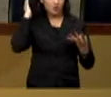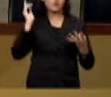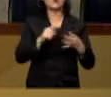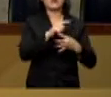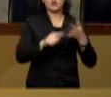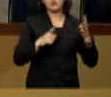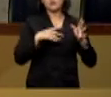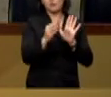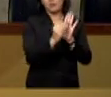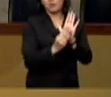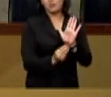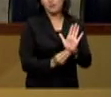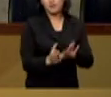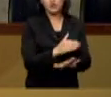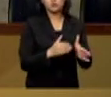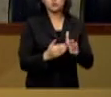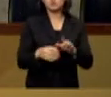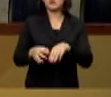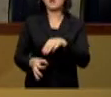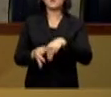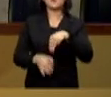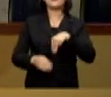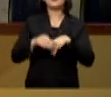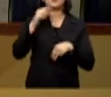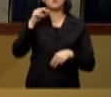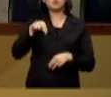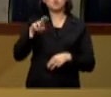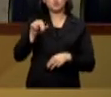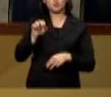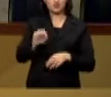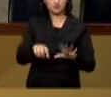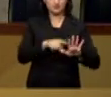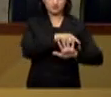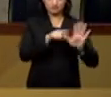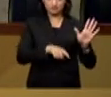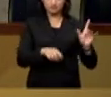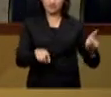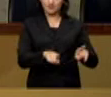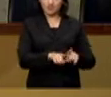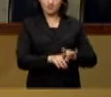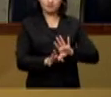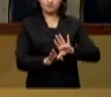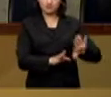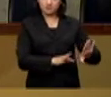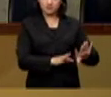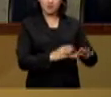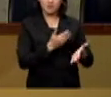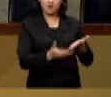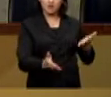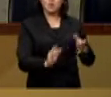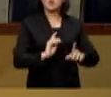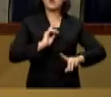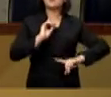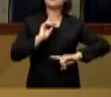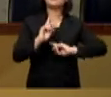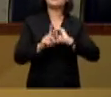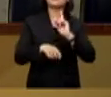da resenha, e o ministro Nunes Marques também. Em seguida, o plenário